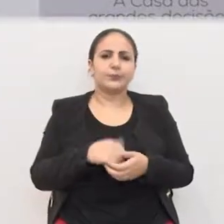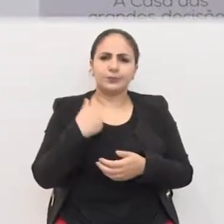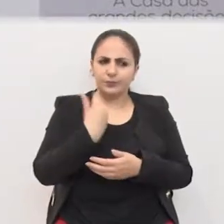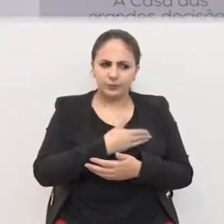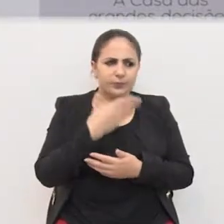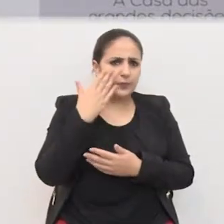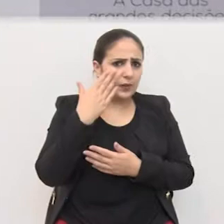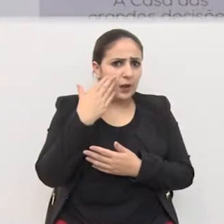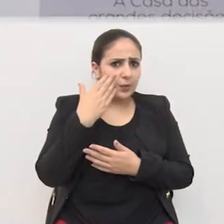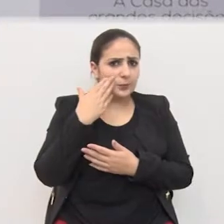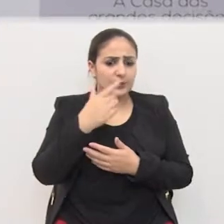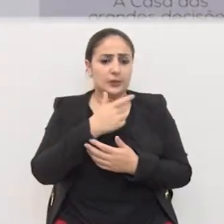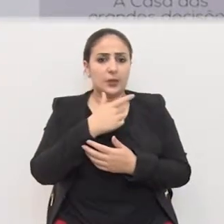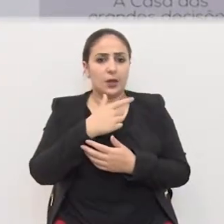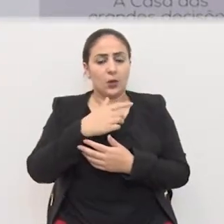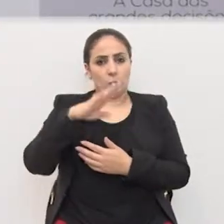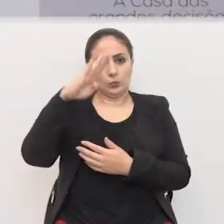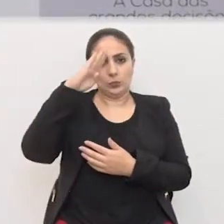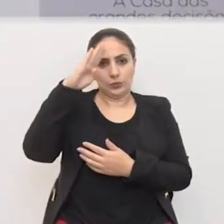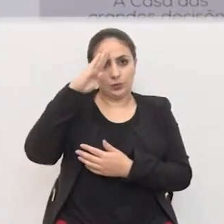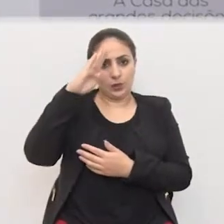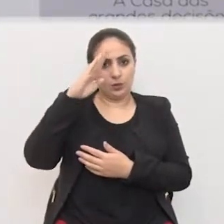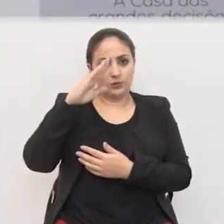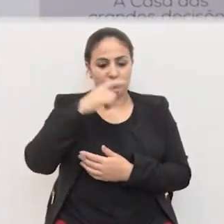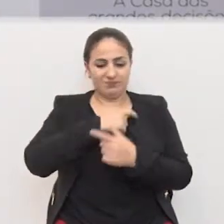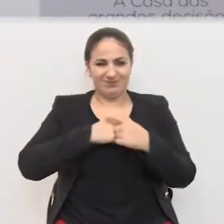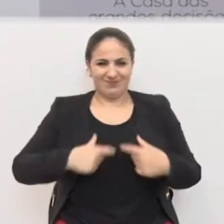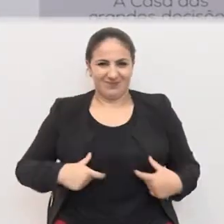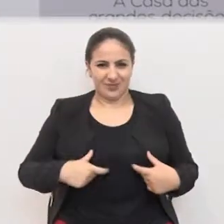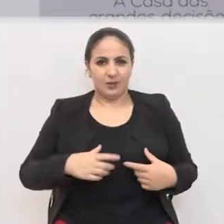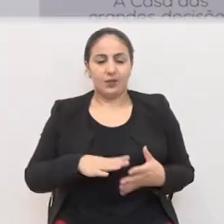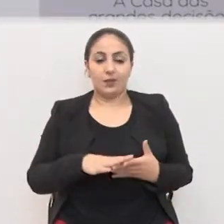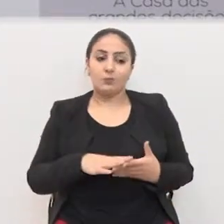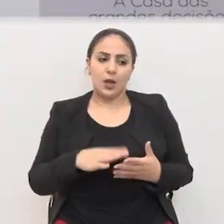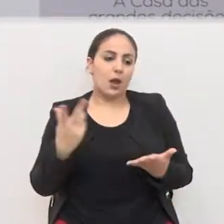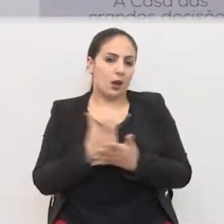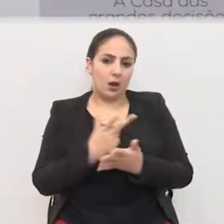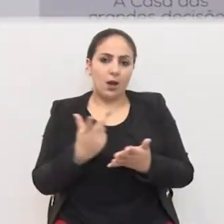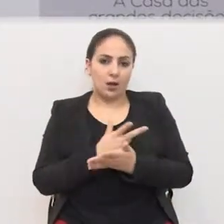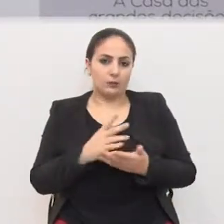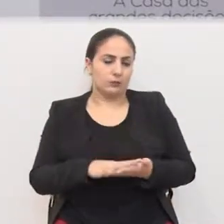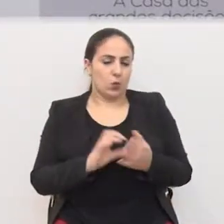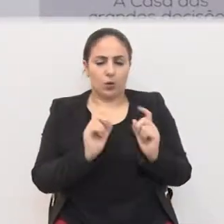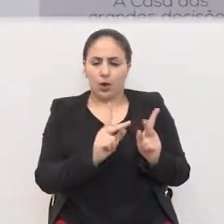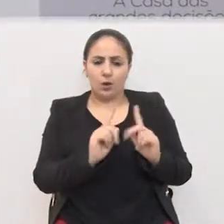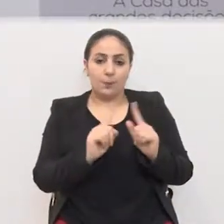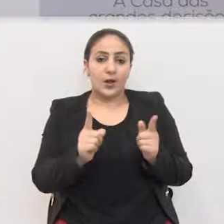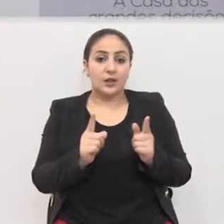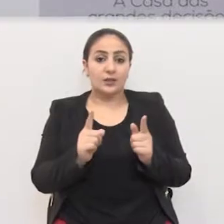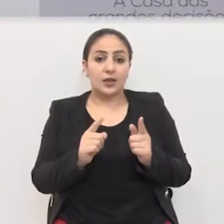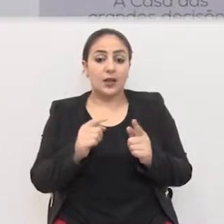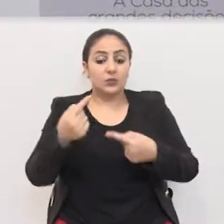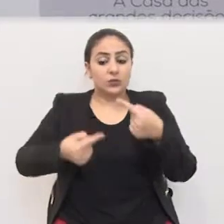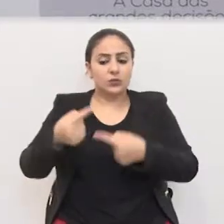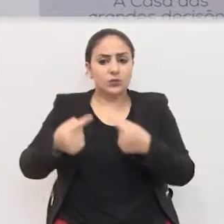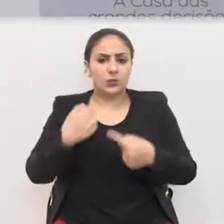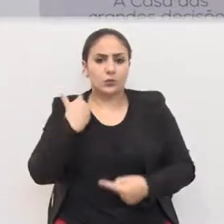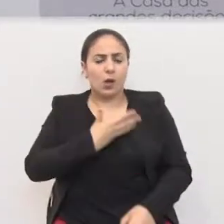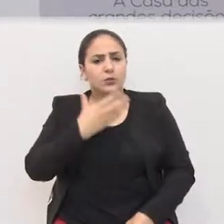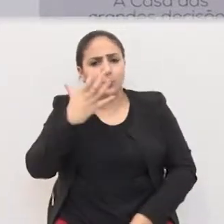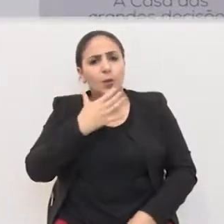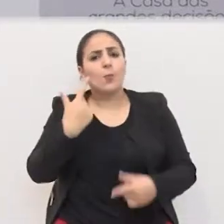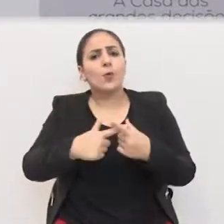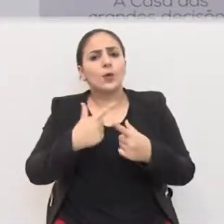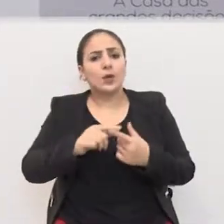que os seguranças erraram, isso é indiscutível, ninguém está discutindo isso. A discussão é, e a causa da moção e da